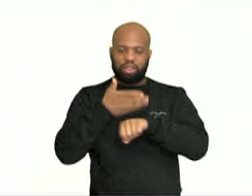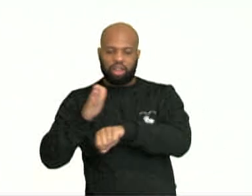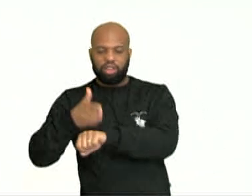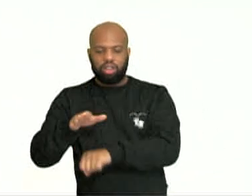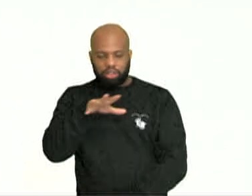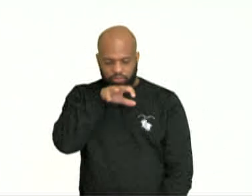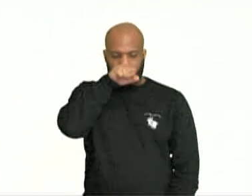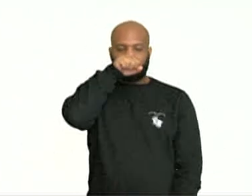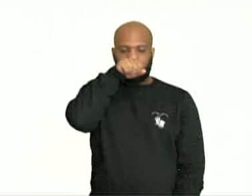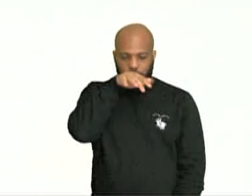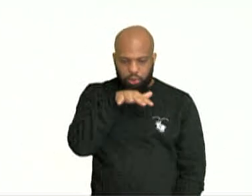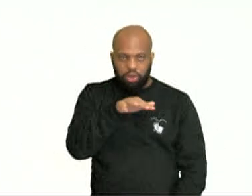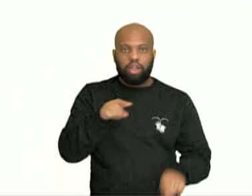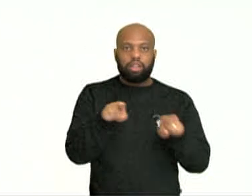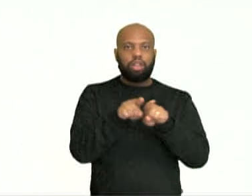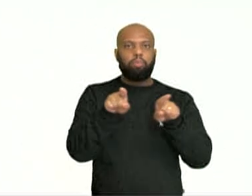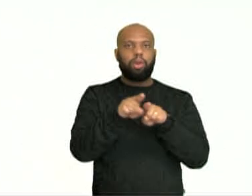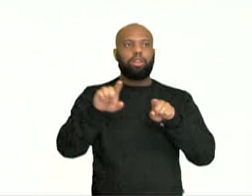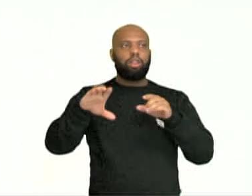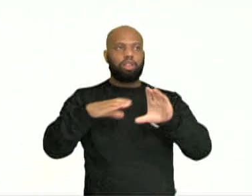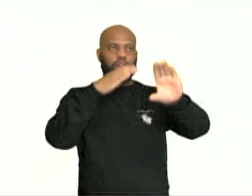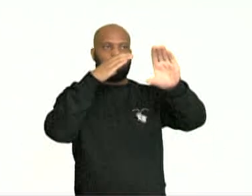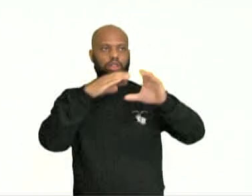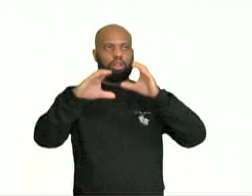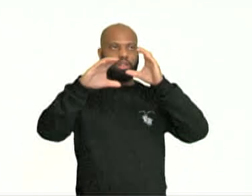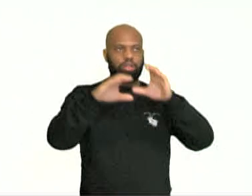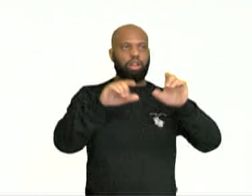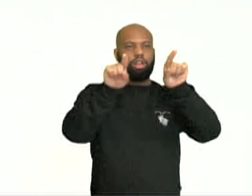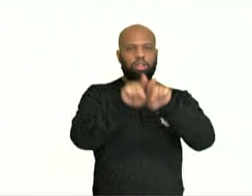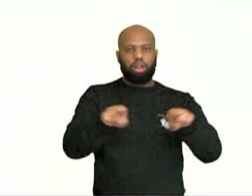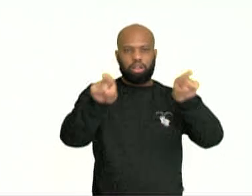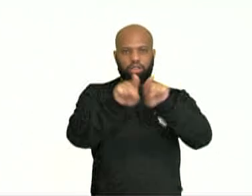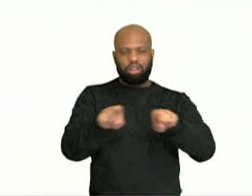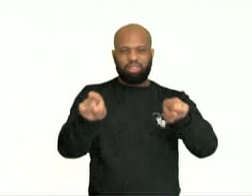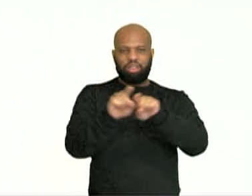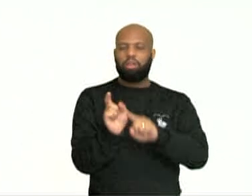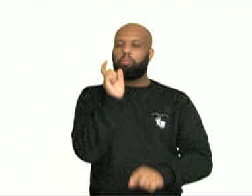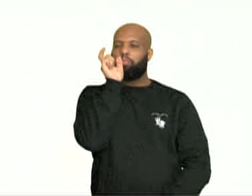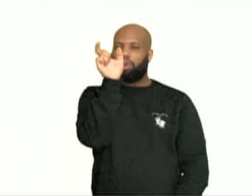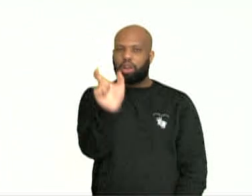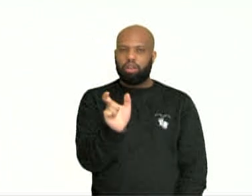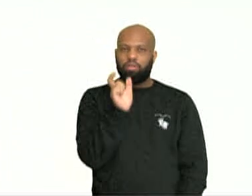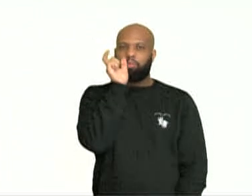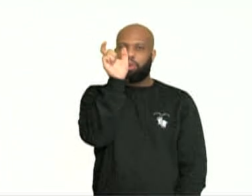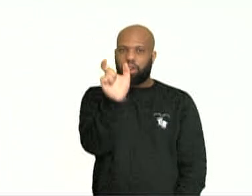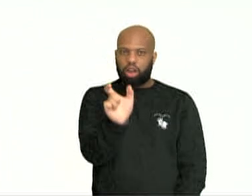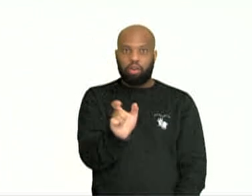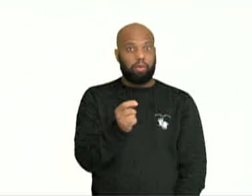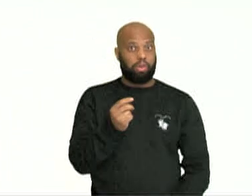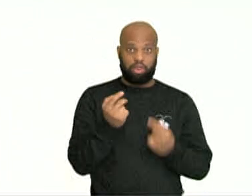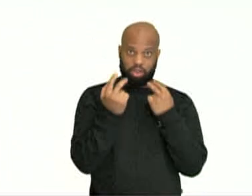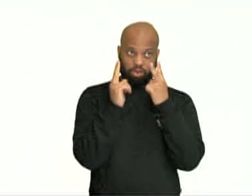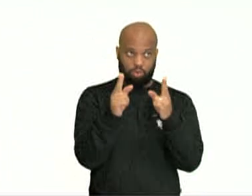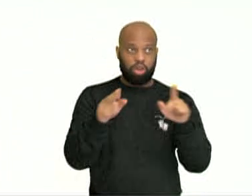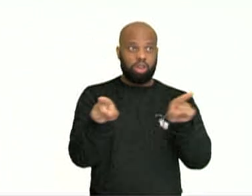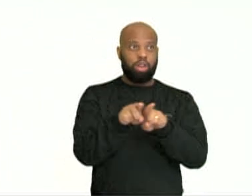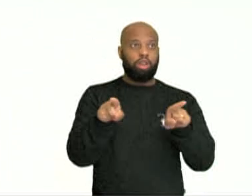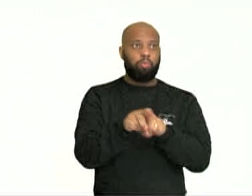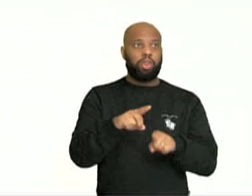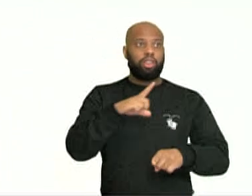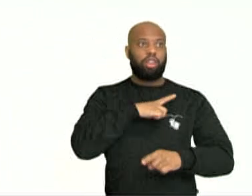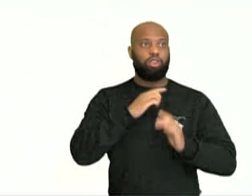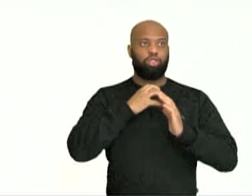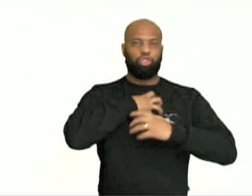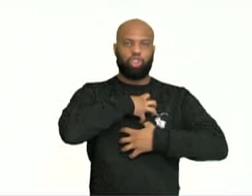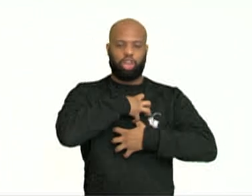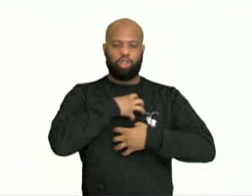respiração, mantras, lembrando que mantras são aquelas repetições sonoras, né? Mudras, que são as posturas com as mãos,